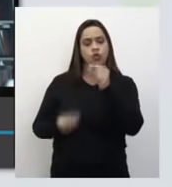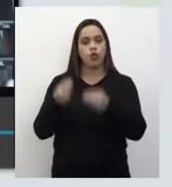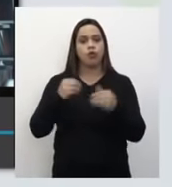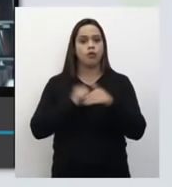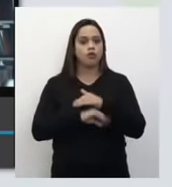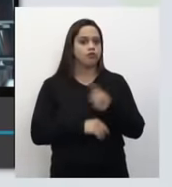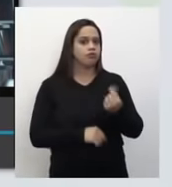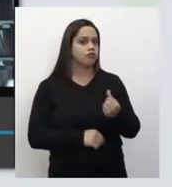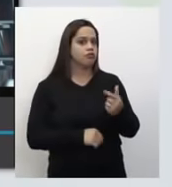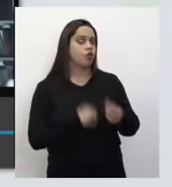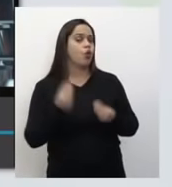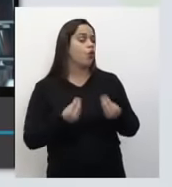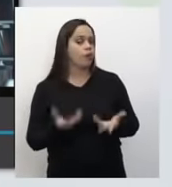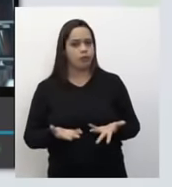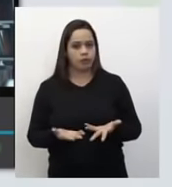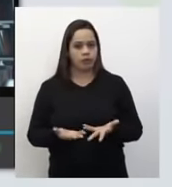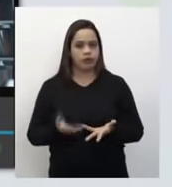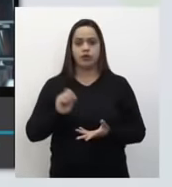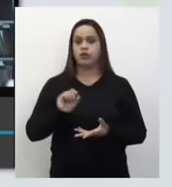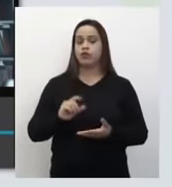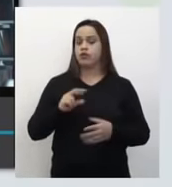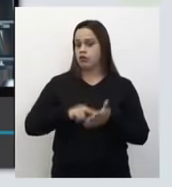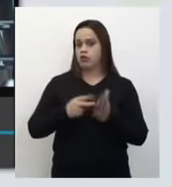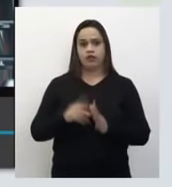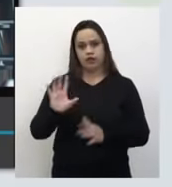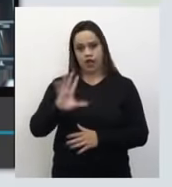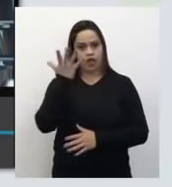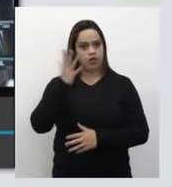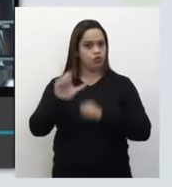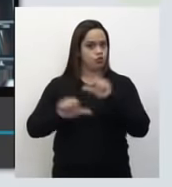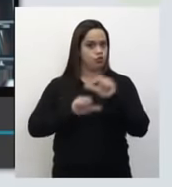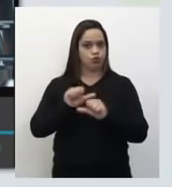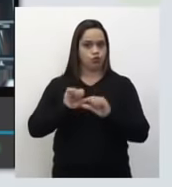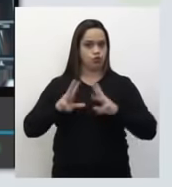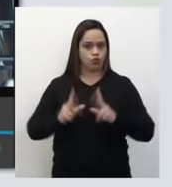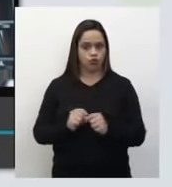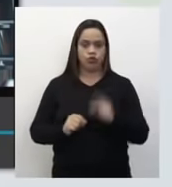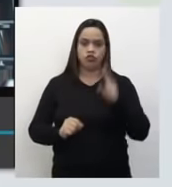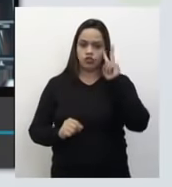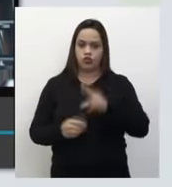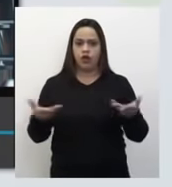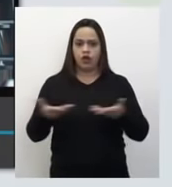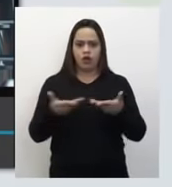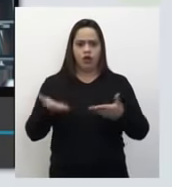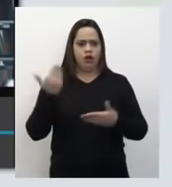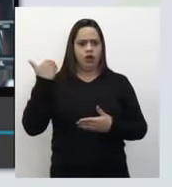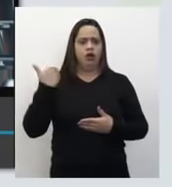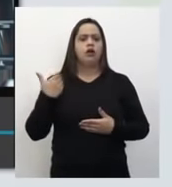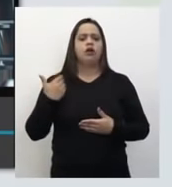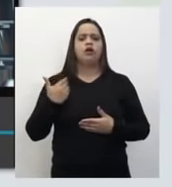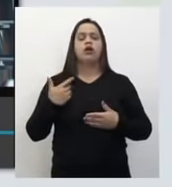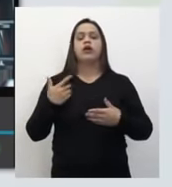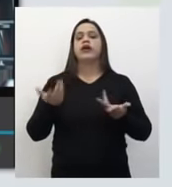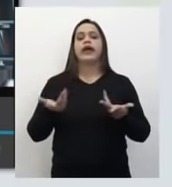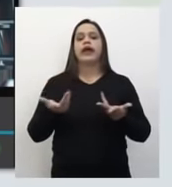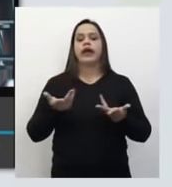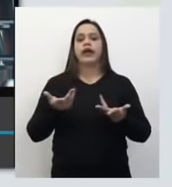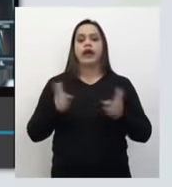como é que eu não faço. Isso não quer dizer que está tudo resolvido, pelo contrário, a gente viu há pouco tempo aí a greve dos trabalhadores de entregas